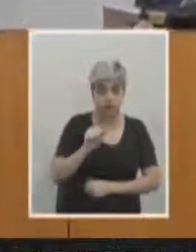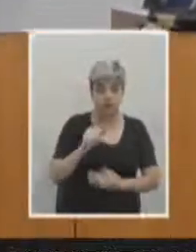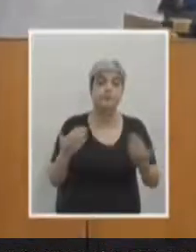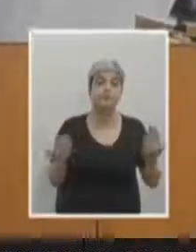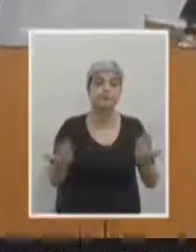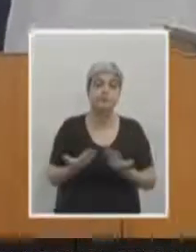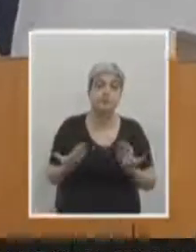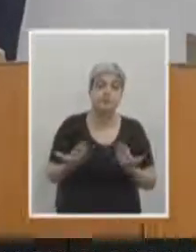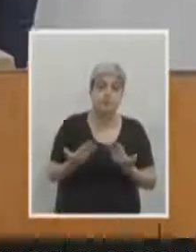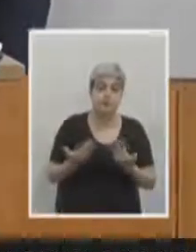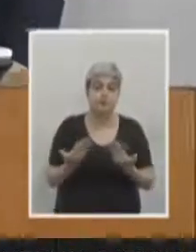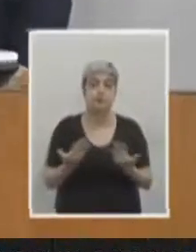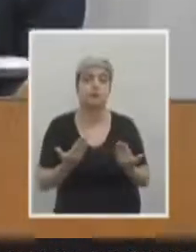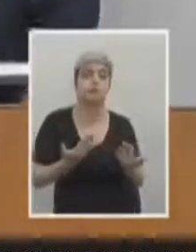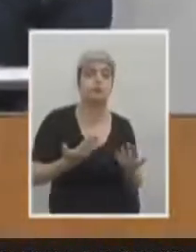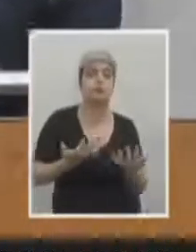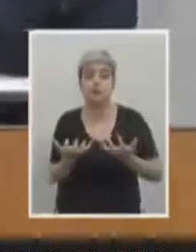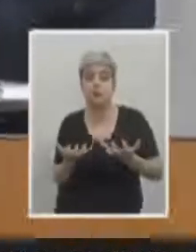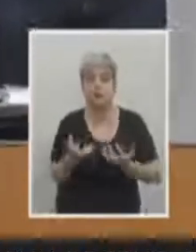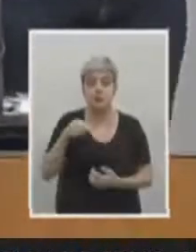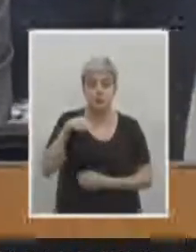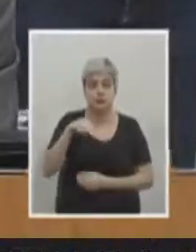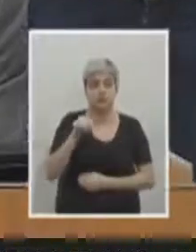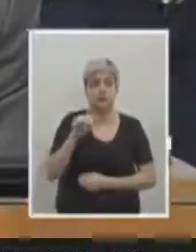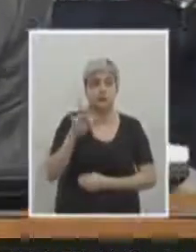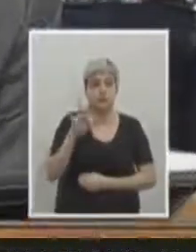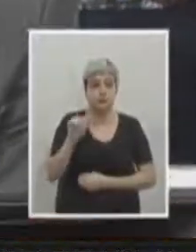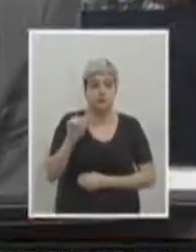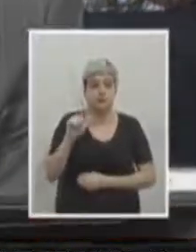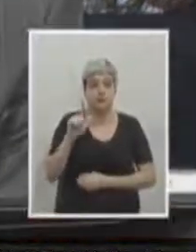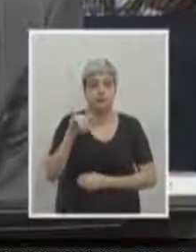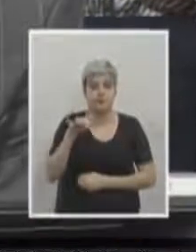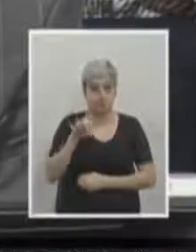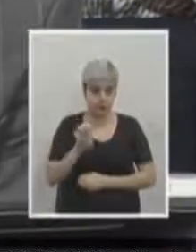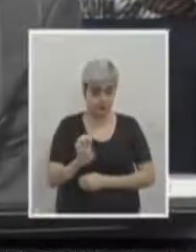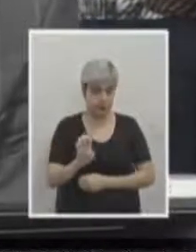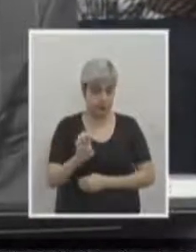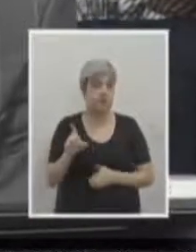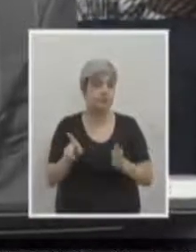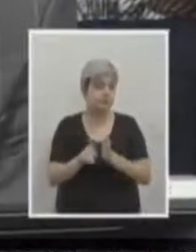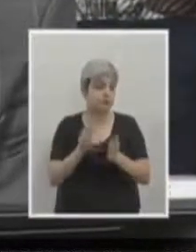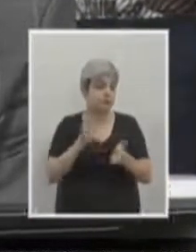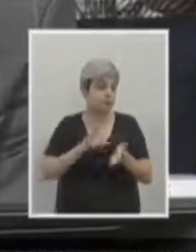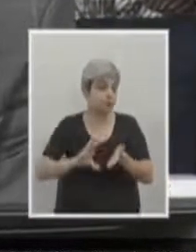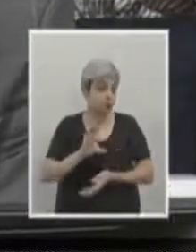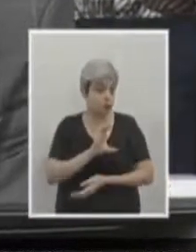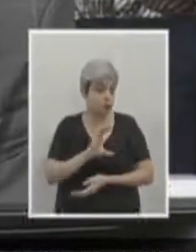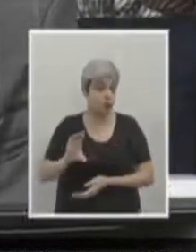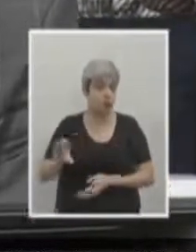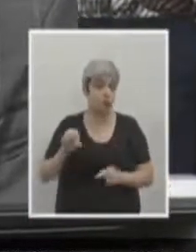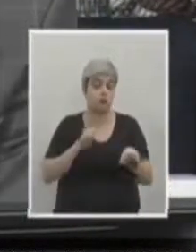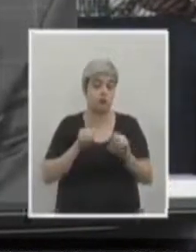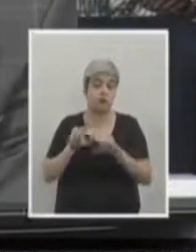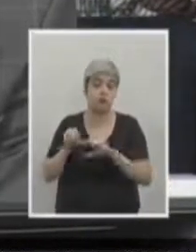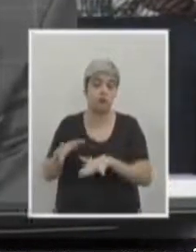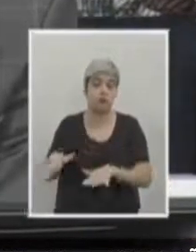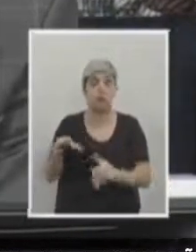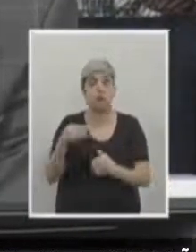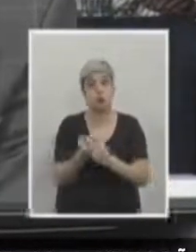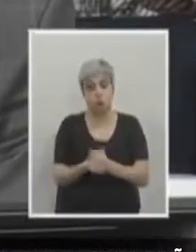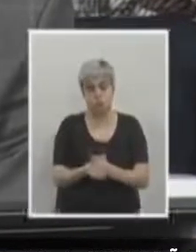agora também a palavra para a Natália da Silva Guimarães, a Nath, que é coordenadora de Educação Especial Inclusiva da Secretaria